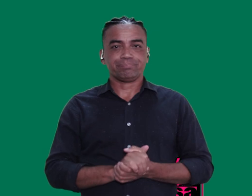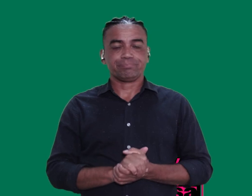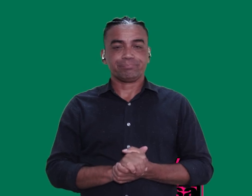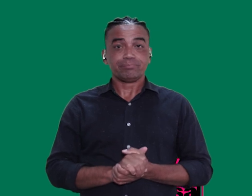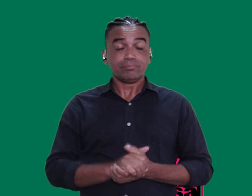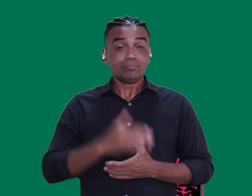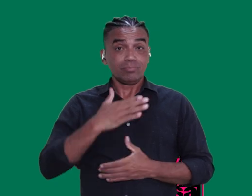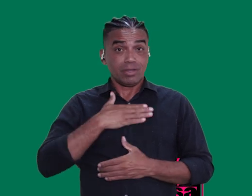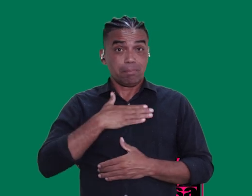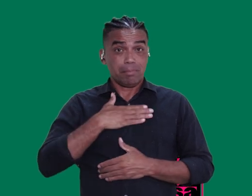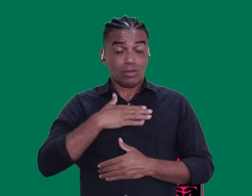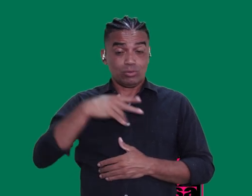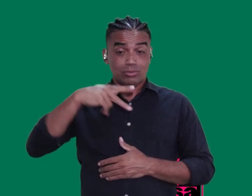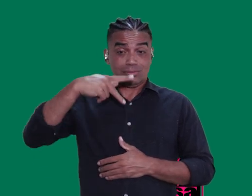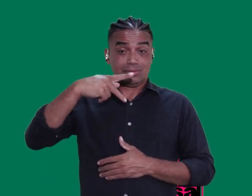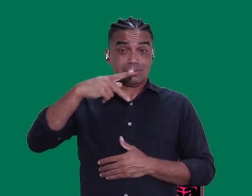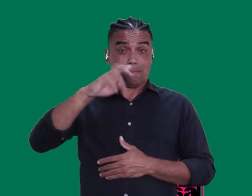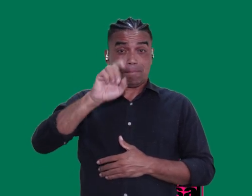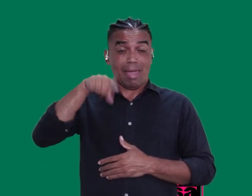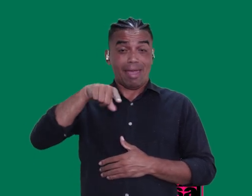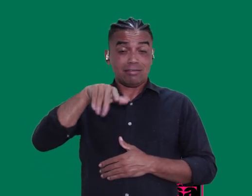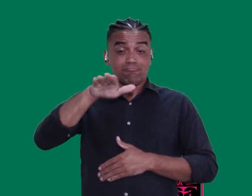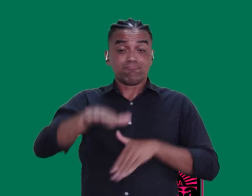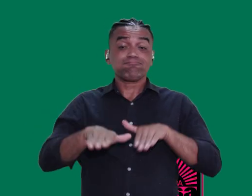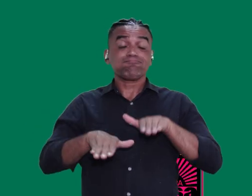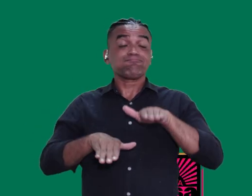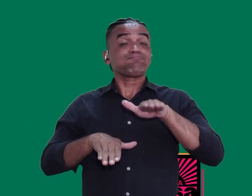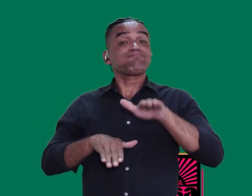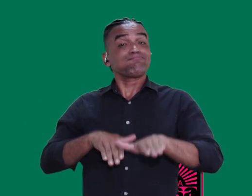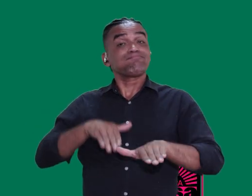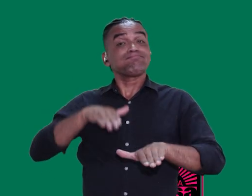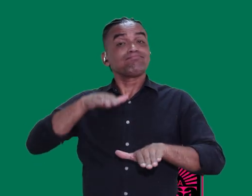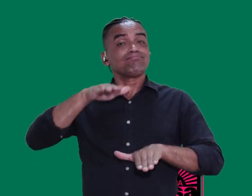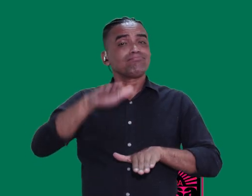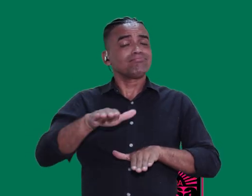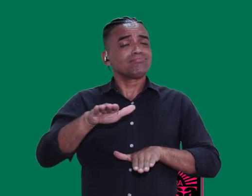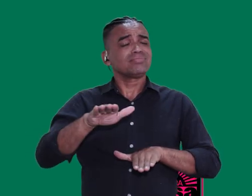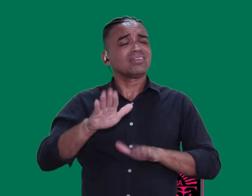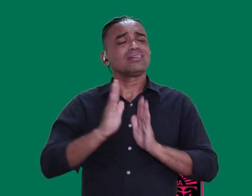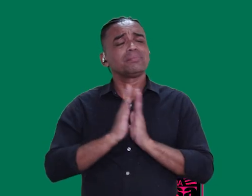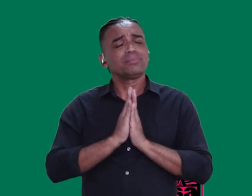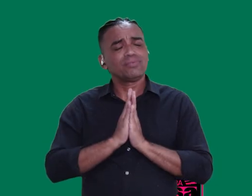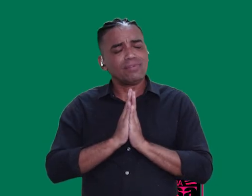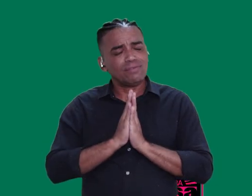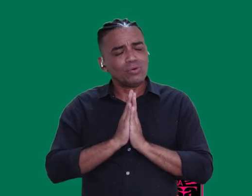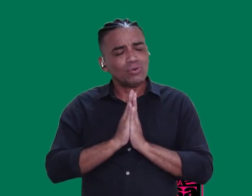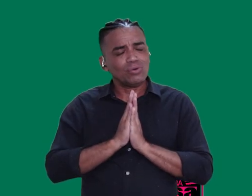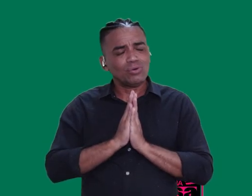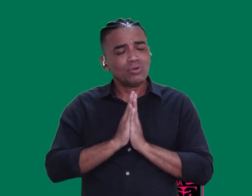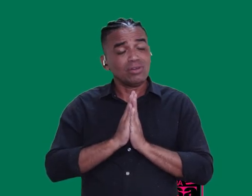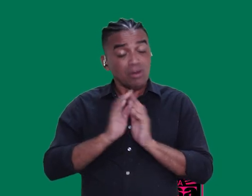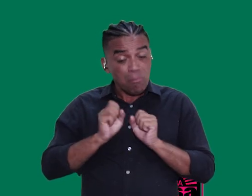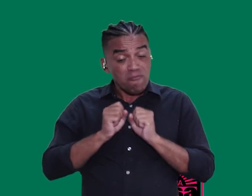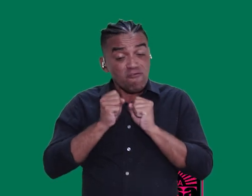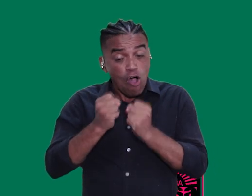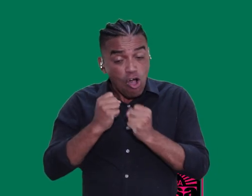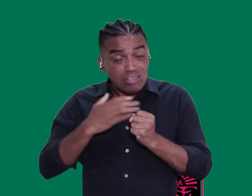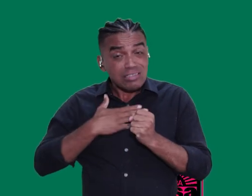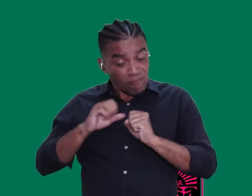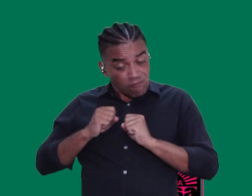Quando meus pés abrandarem na marcha, por favor, não me